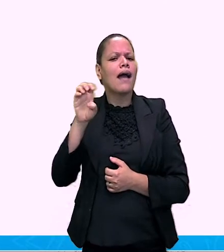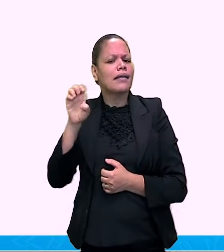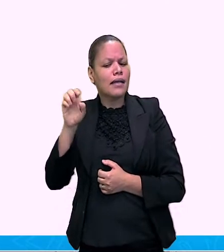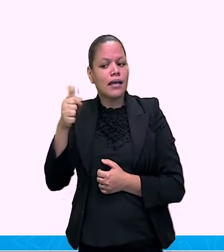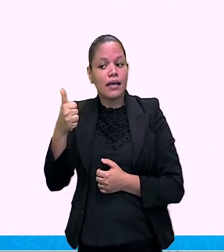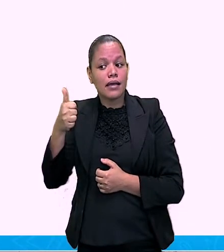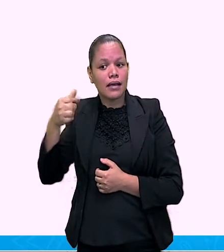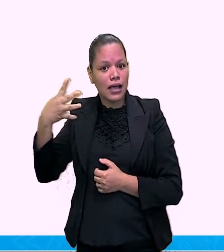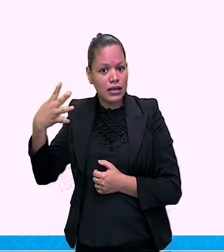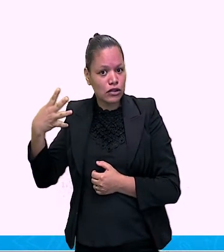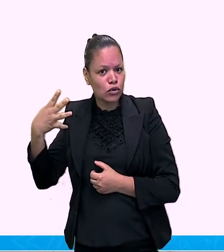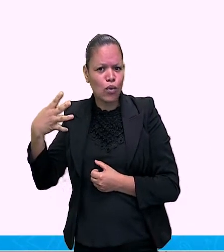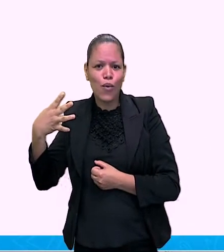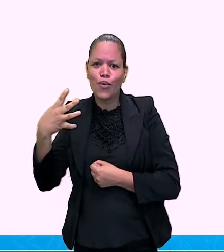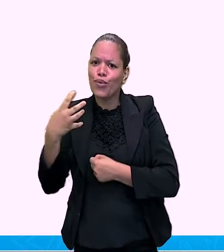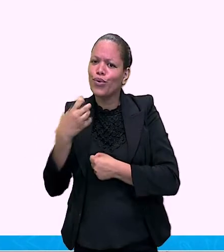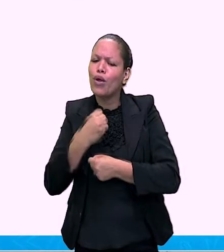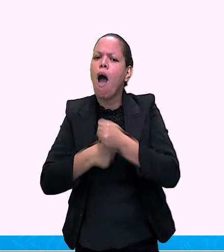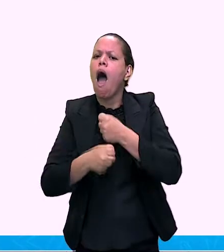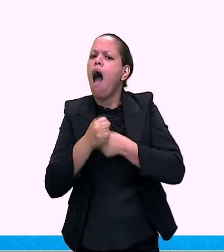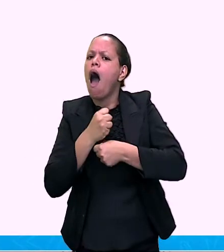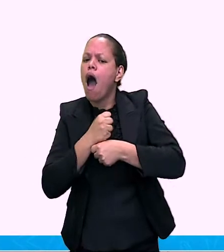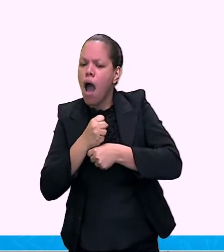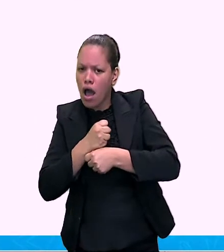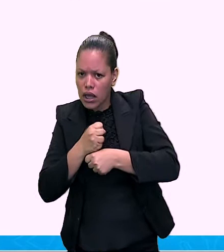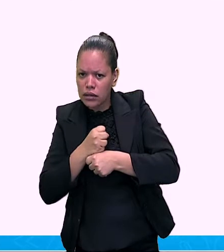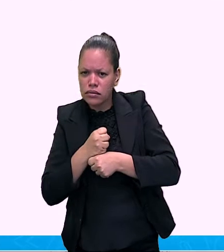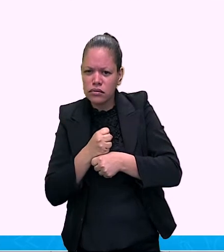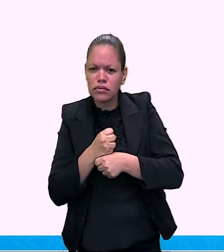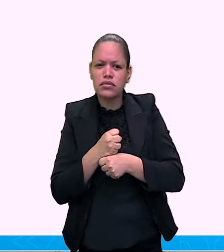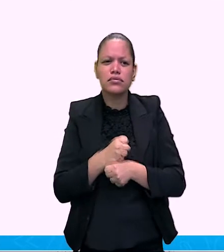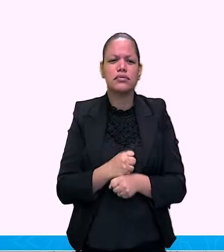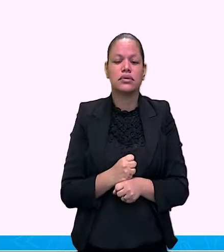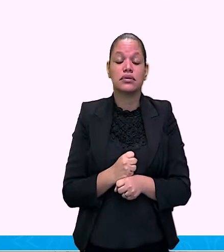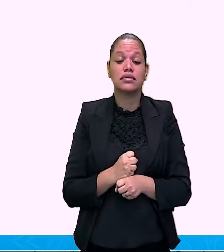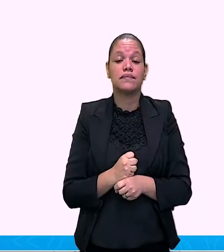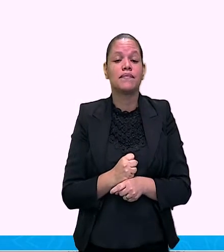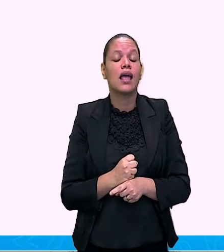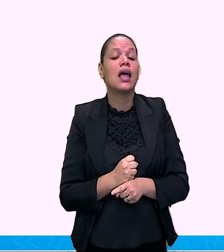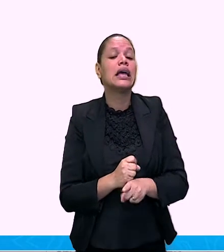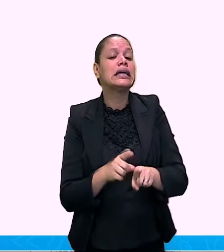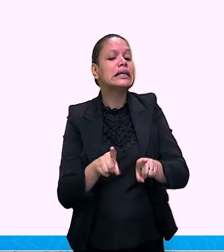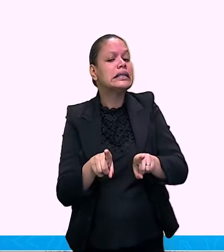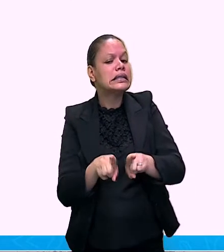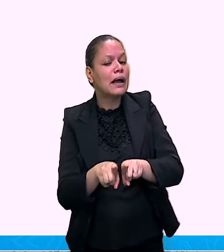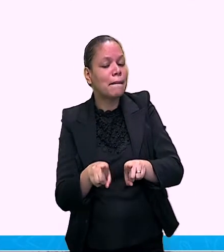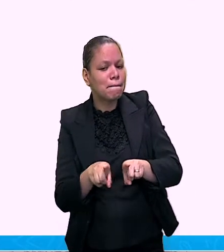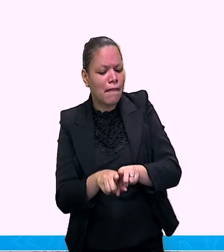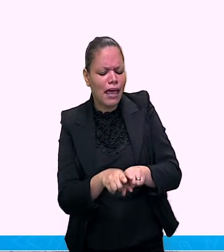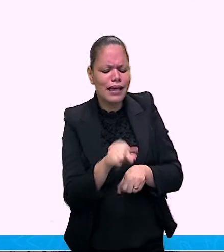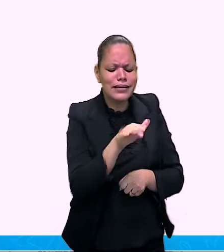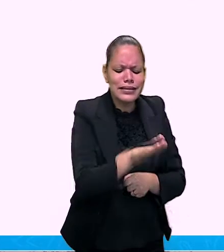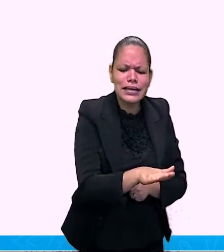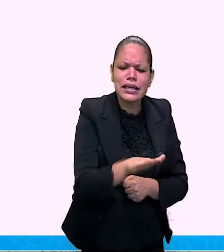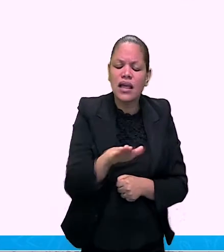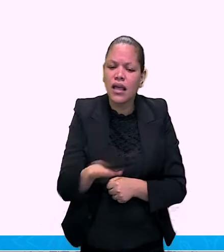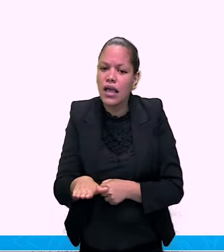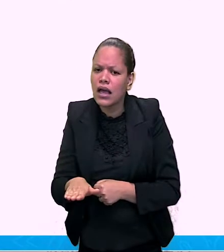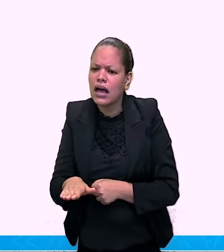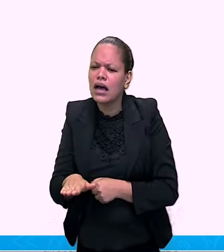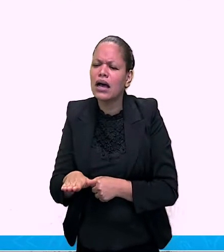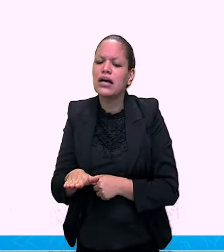51,9%, com até 4 anos. Em 63% dos casos, as crianças são do